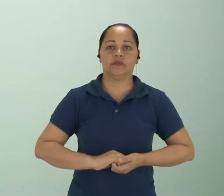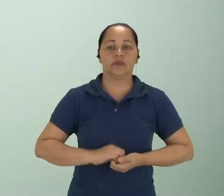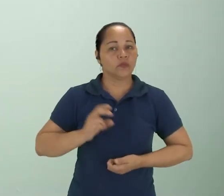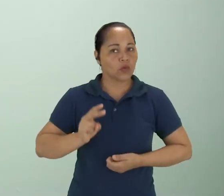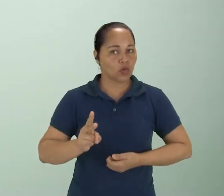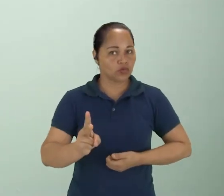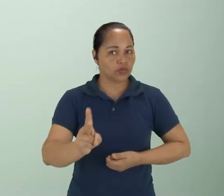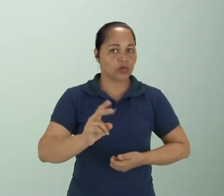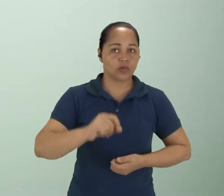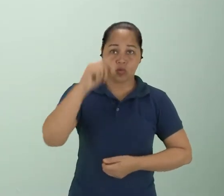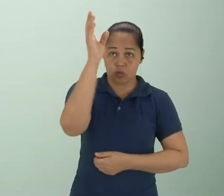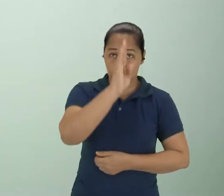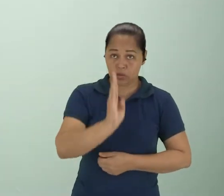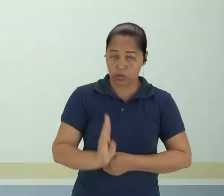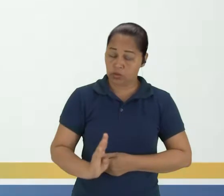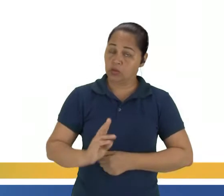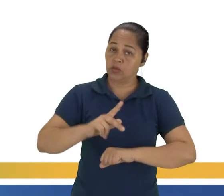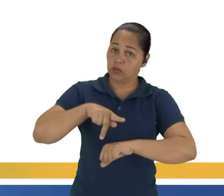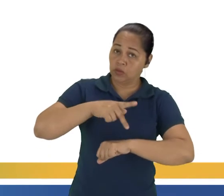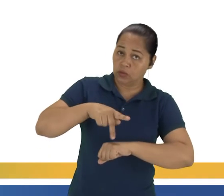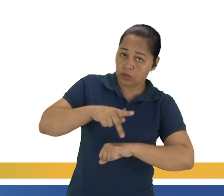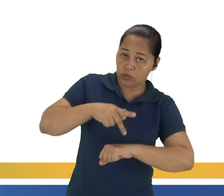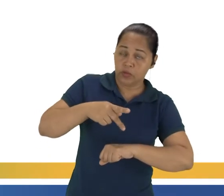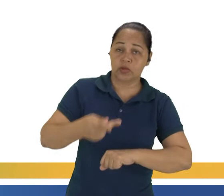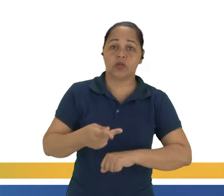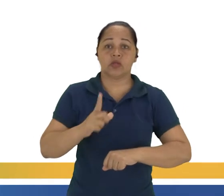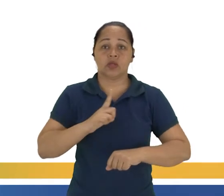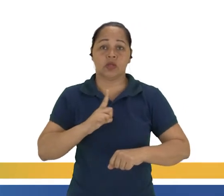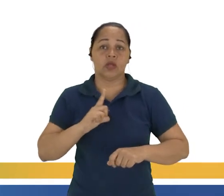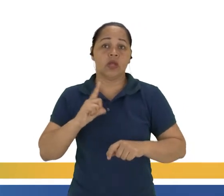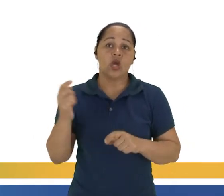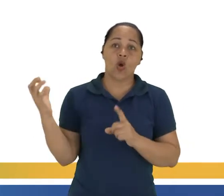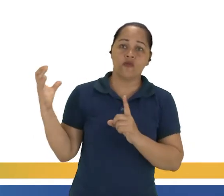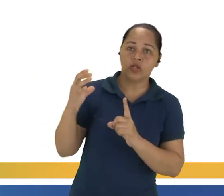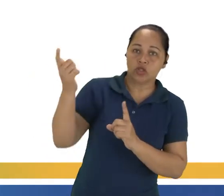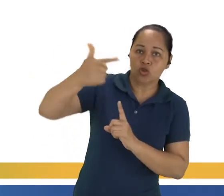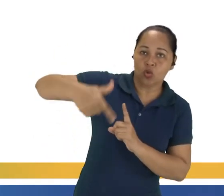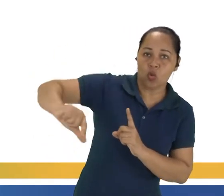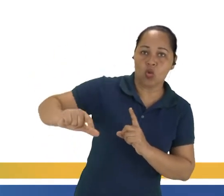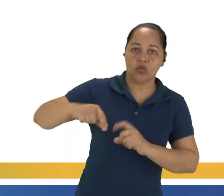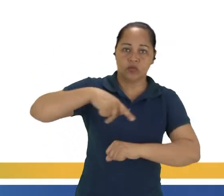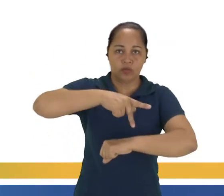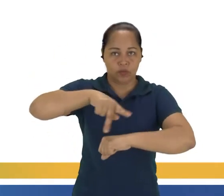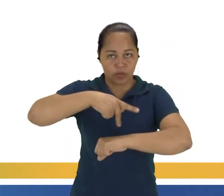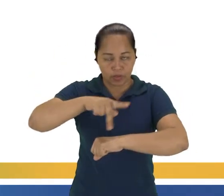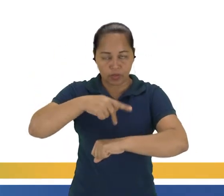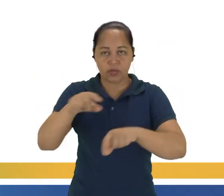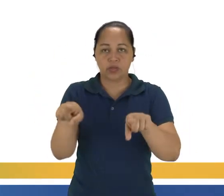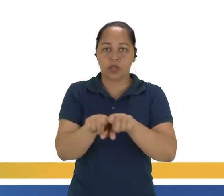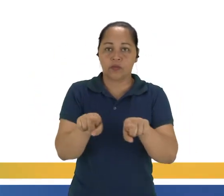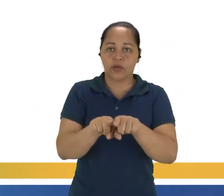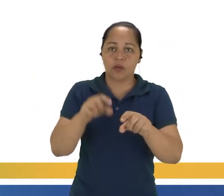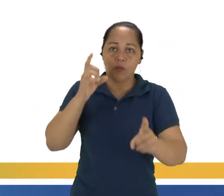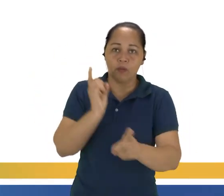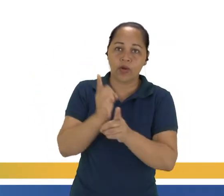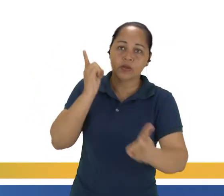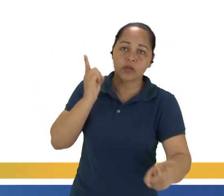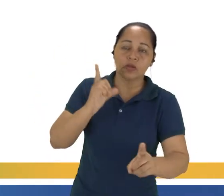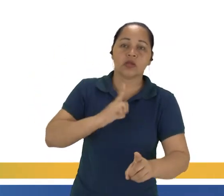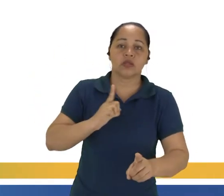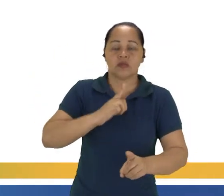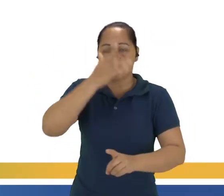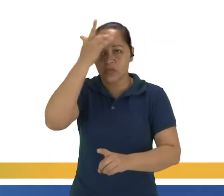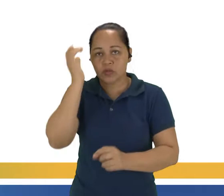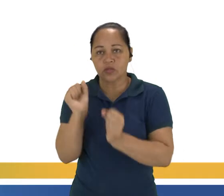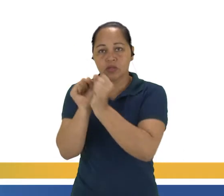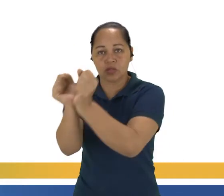Continuando aí, o Brasil é um dos países que mais sofre com a influência de outros países, visto que desde seu descobrimento diversos colonizadores,